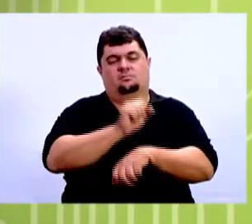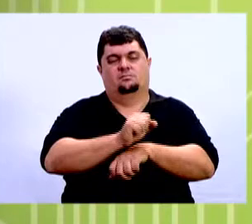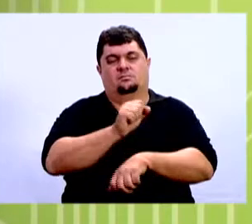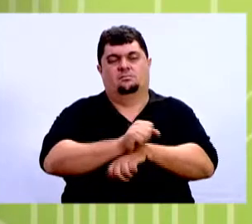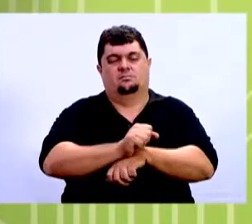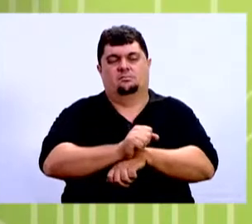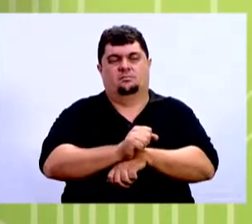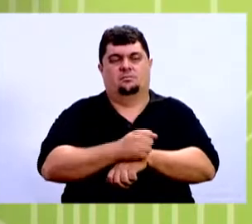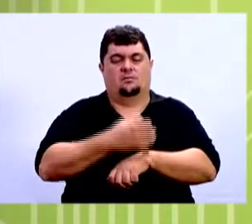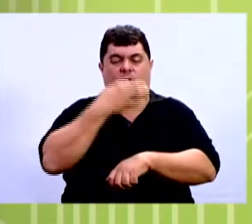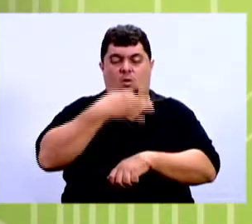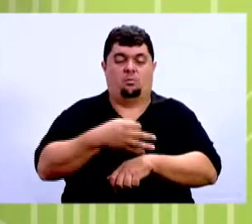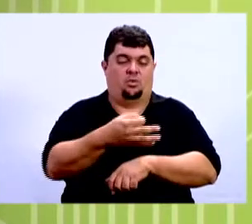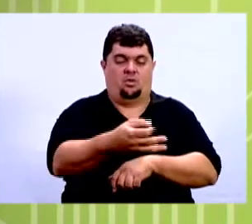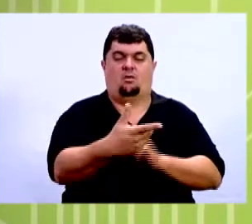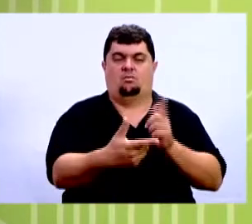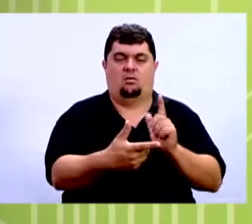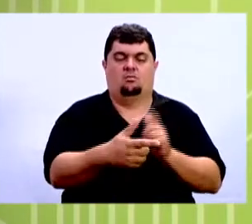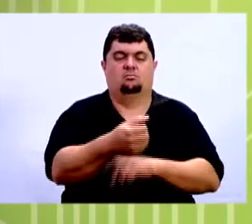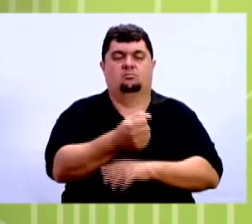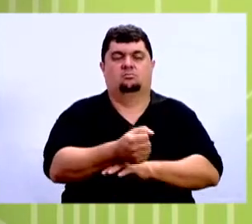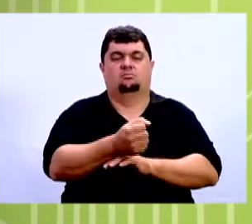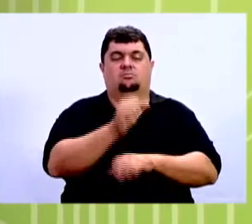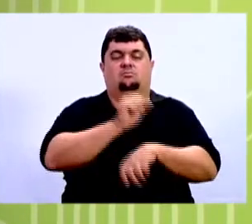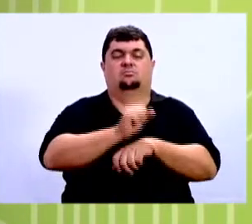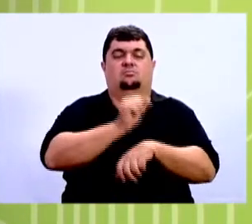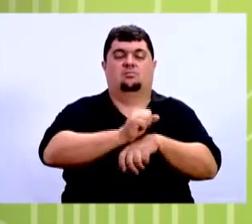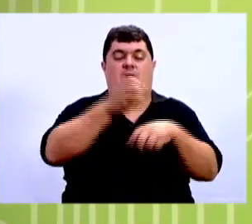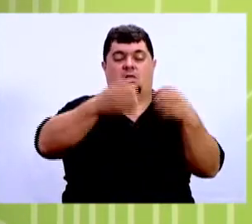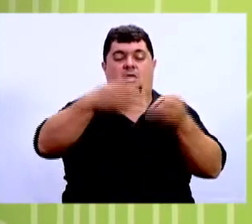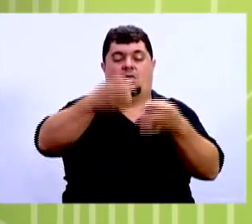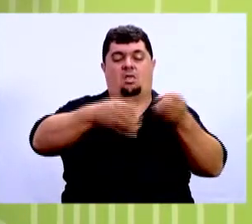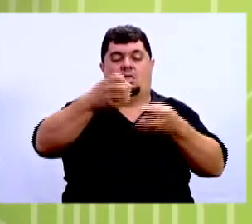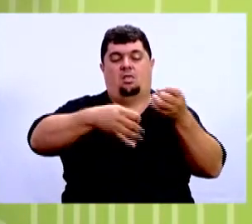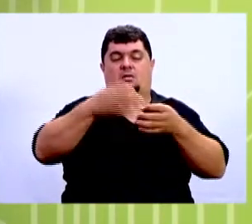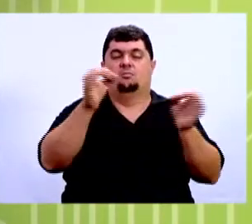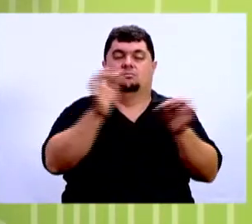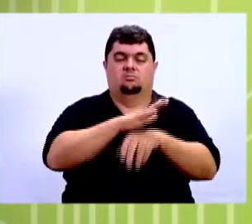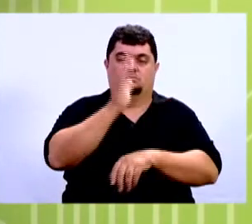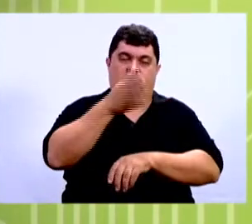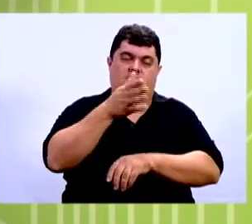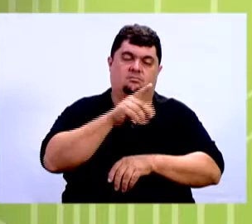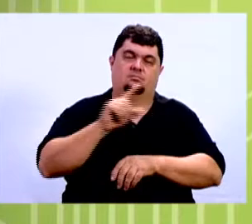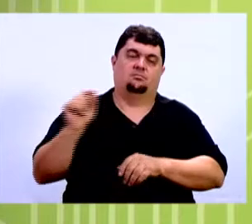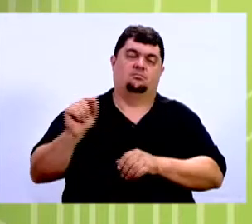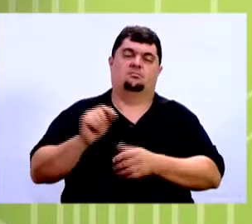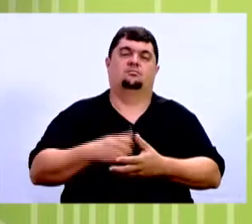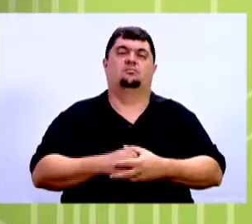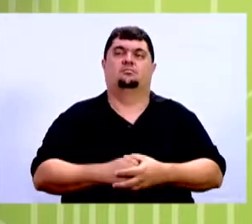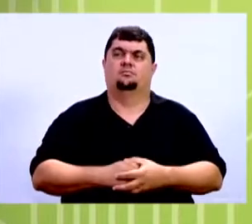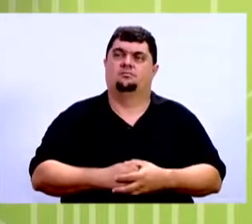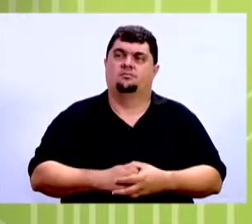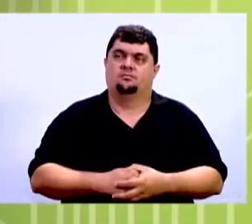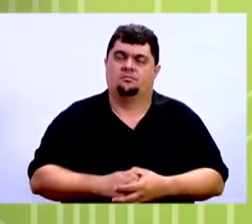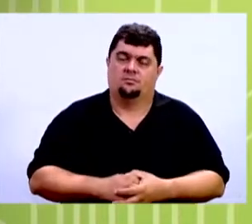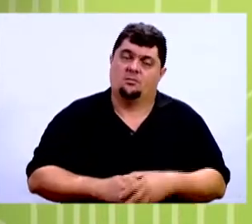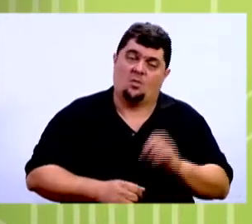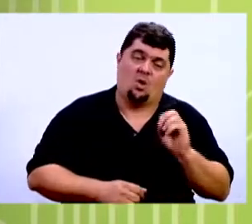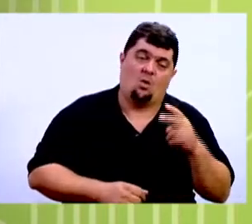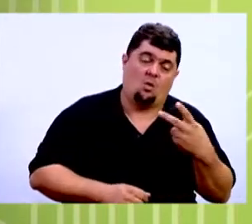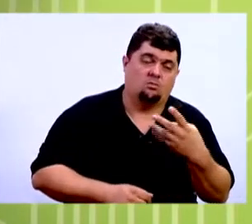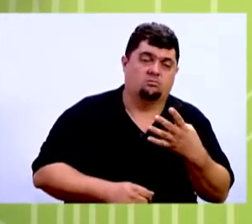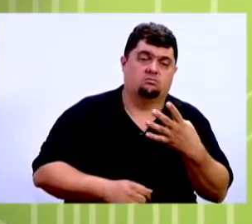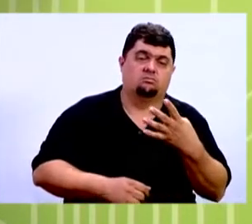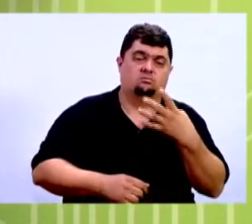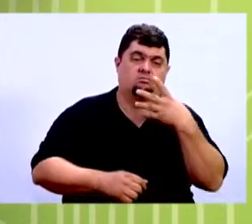influenciável possível, então tudo vai depender então da técnica que você estiver utilizando. ou do seu objeto de interesse.